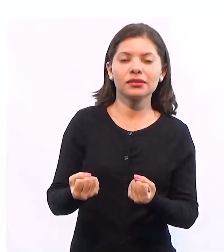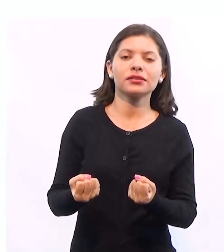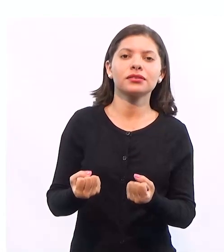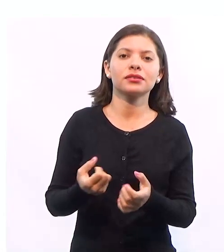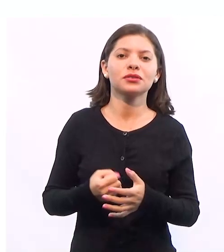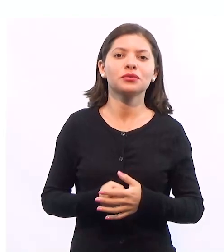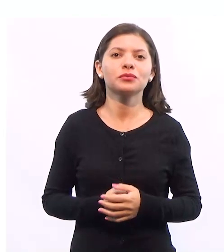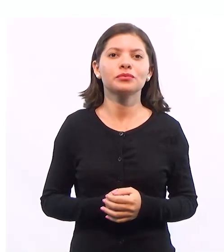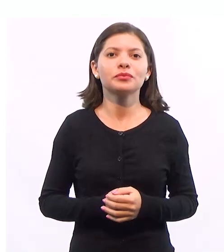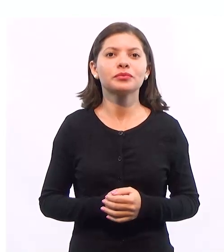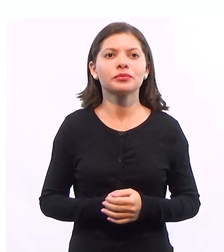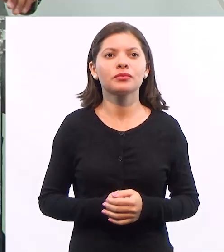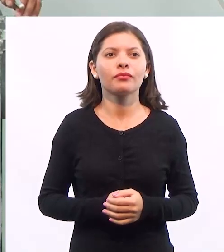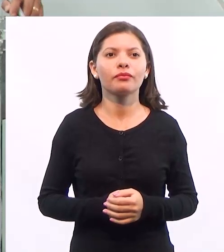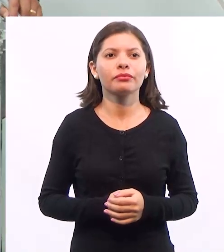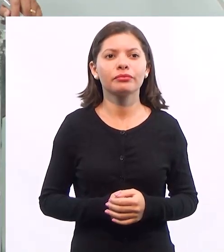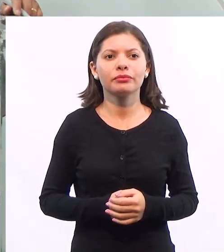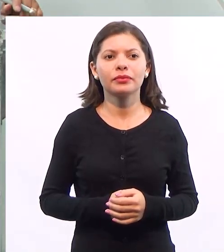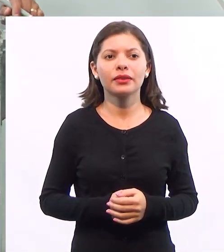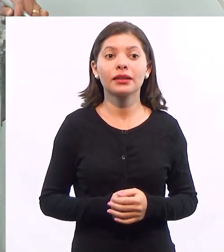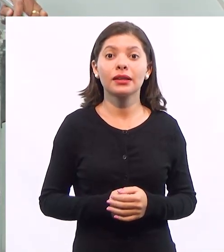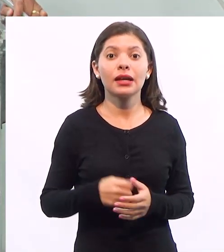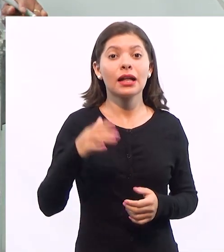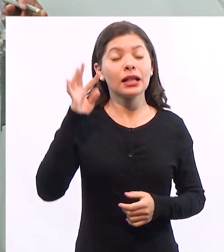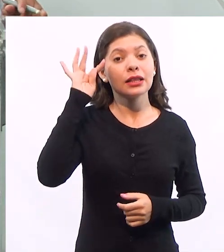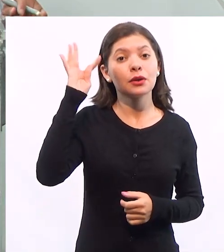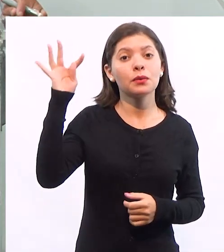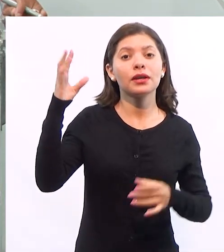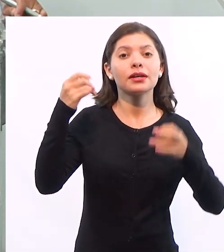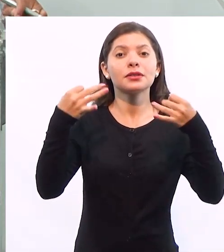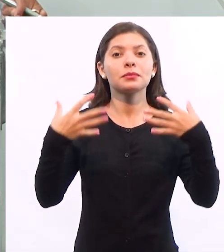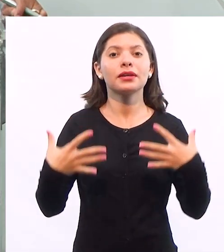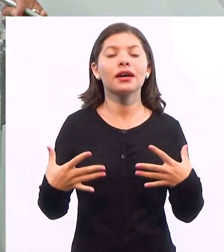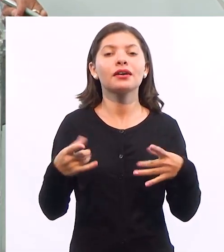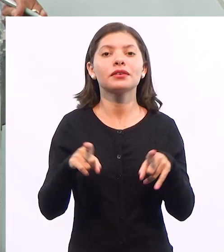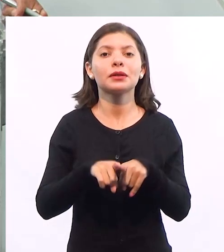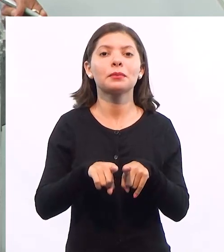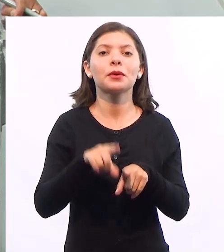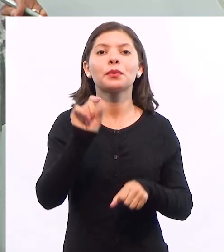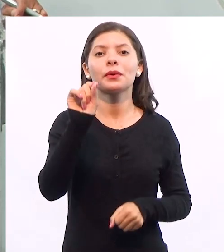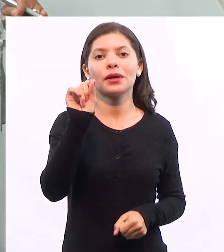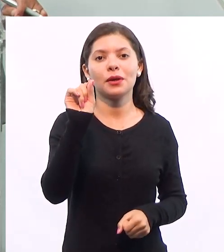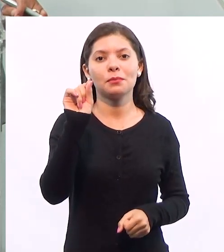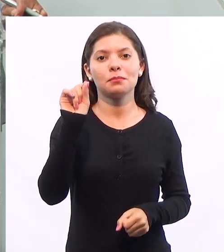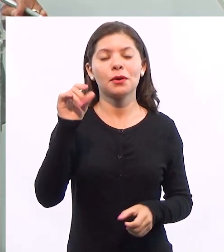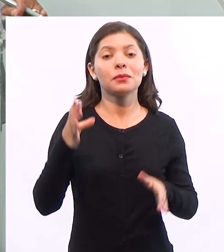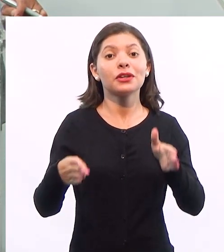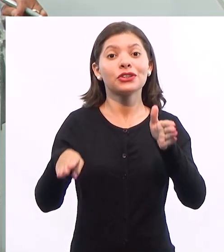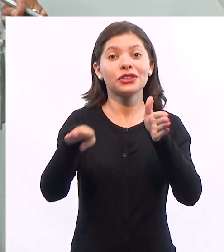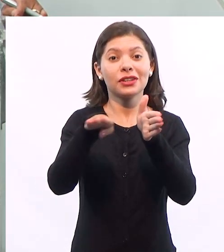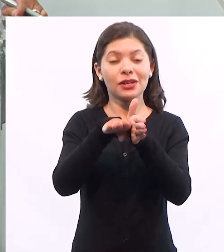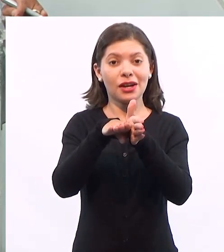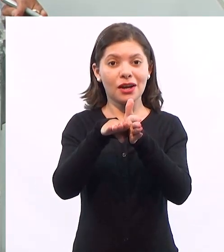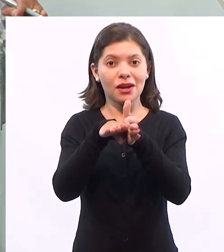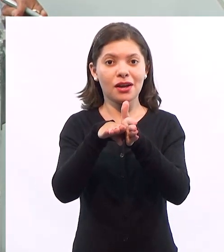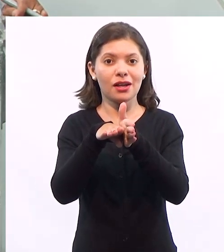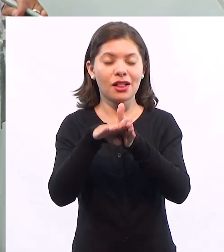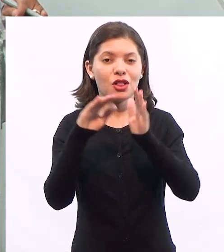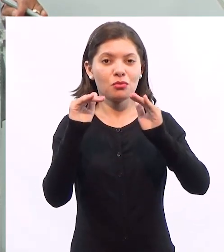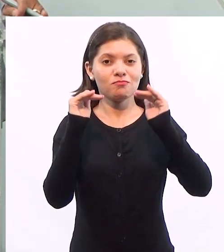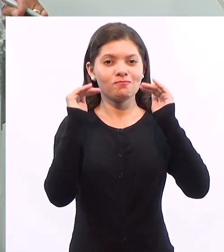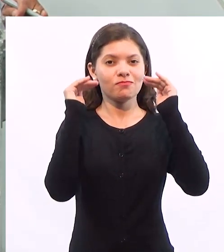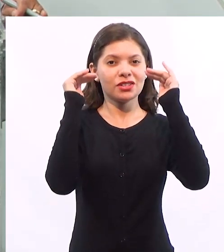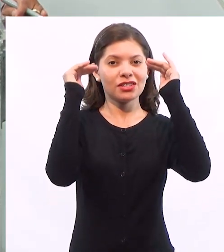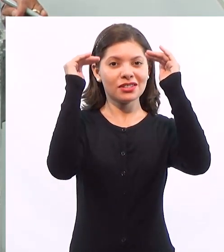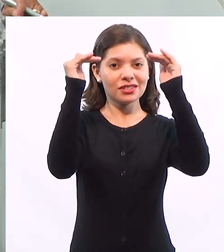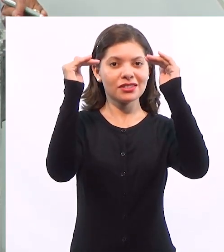aceitação dos fatos. A teoria também dizia o seguinte, que, lógico, para poder chegar num grau hierárquico superior, você